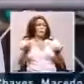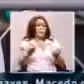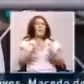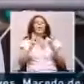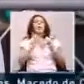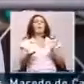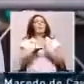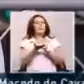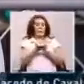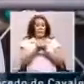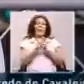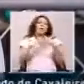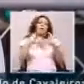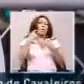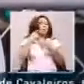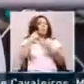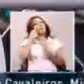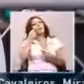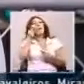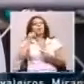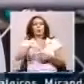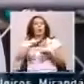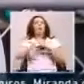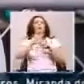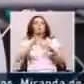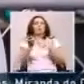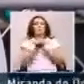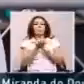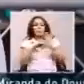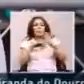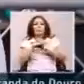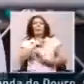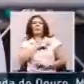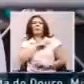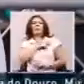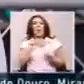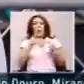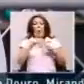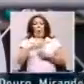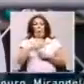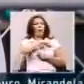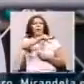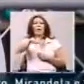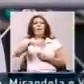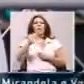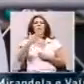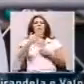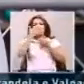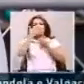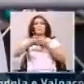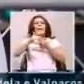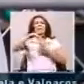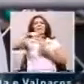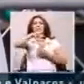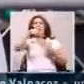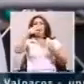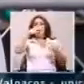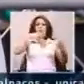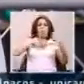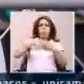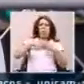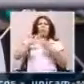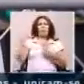Começou o ano letivo e com ele a polémica à volta das praxes académicas. Há quem lhe chame brincadeiras integradoras, mas os